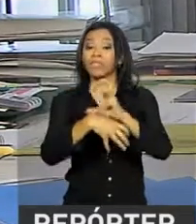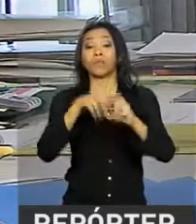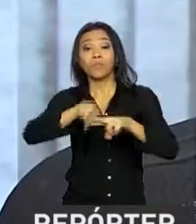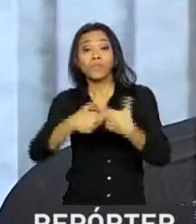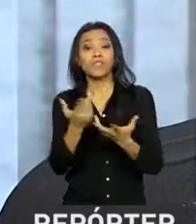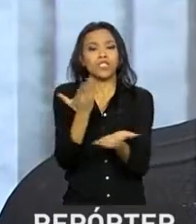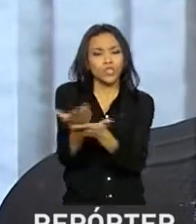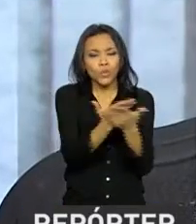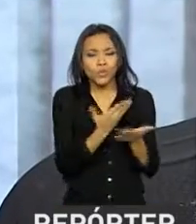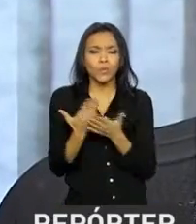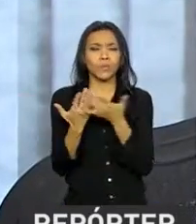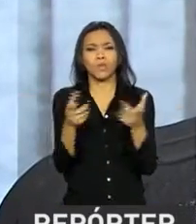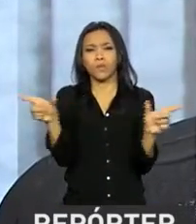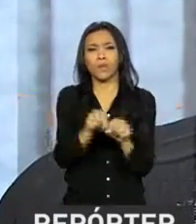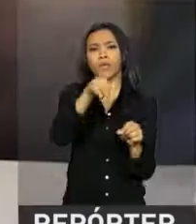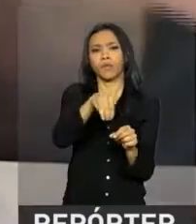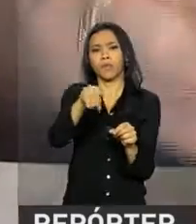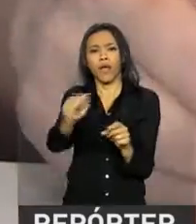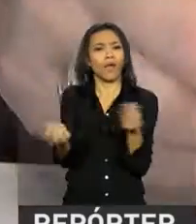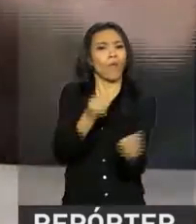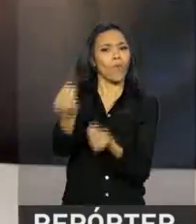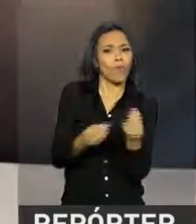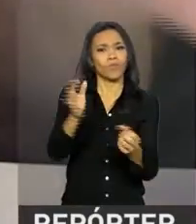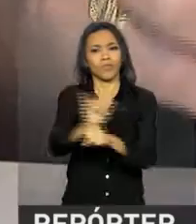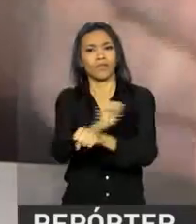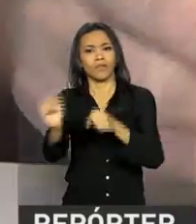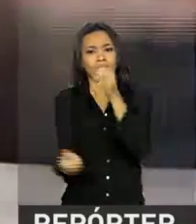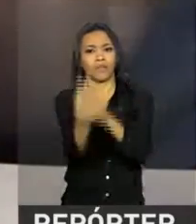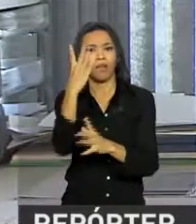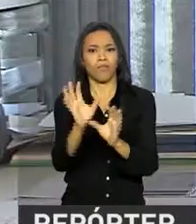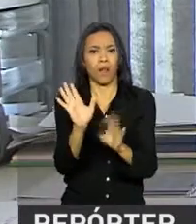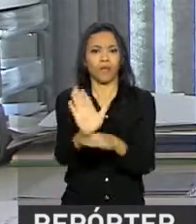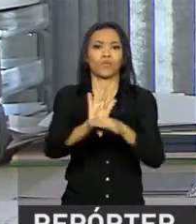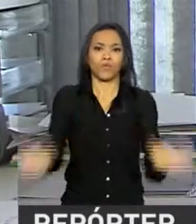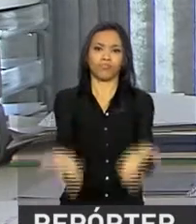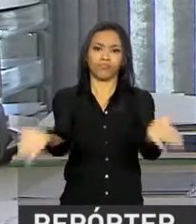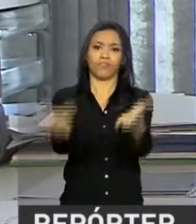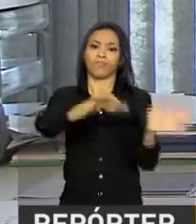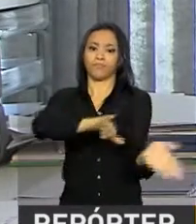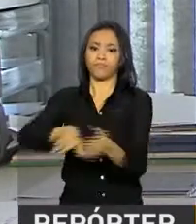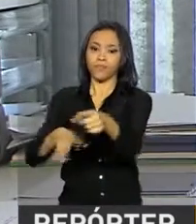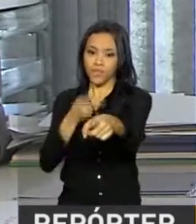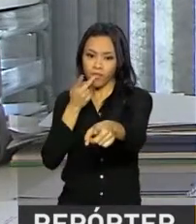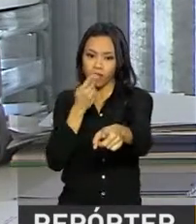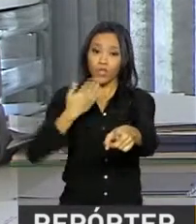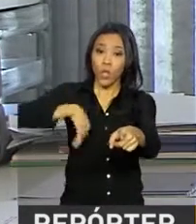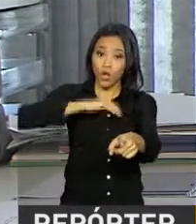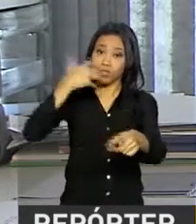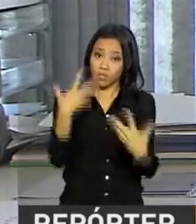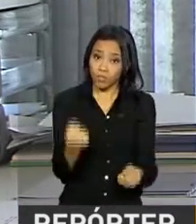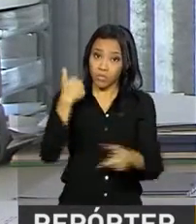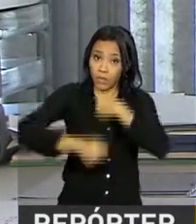de diretrizes que vão guiar o trabalho nessa área pelos próximos anos nós estamos trabalhando em ver como é que nós podemos